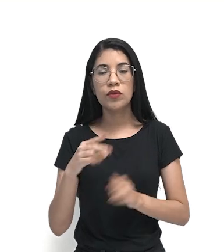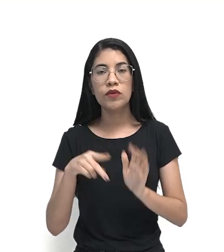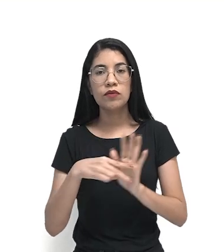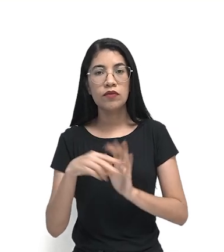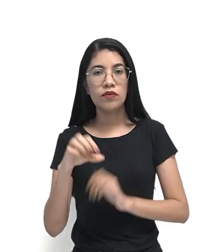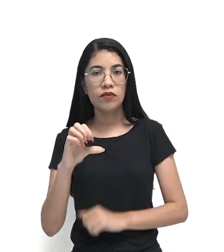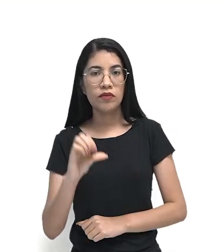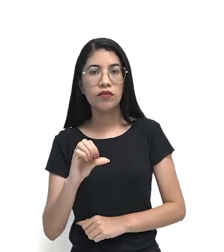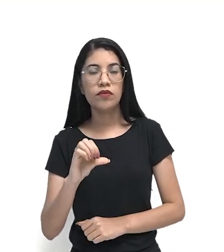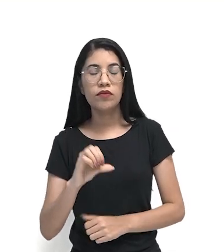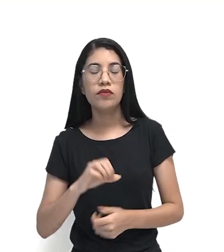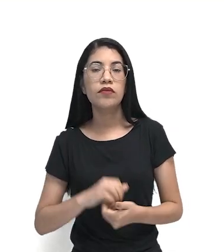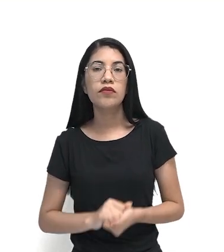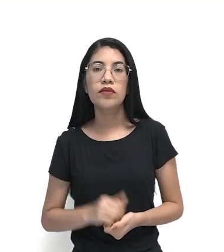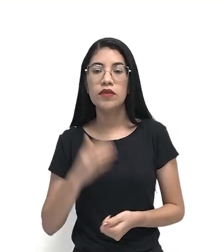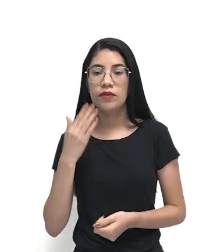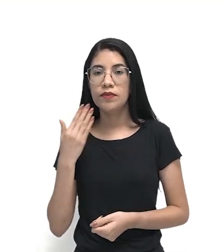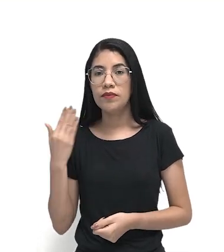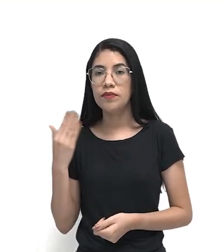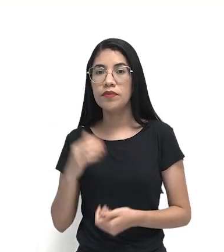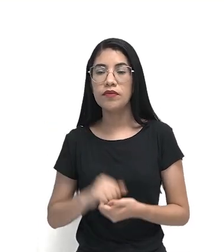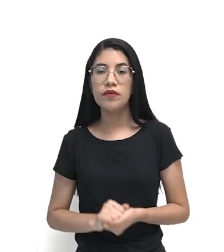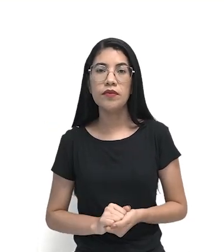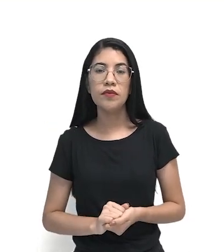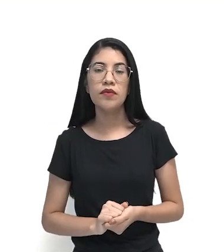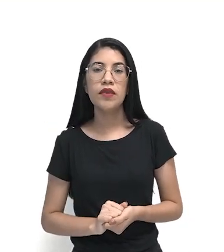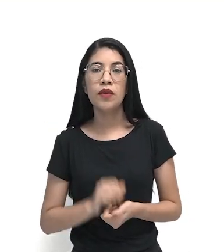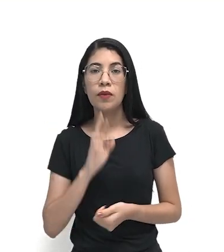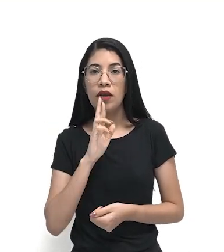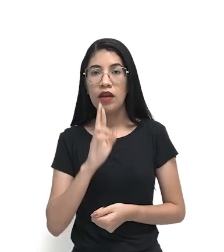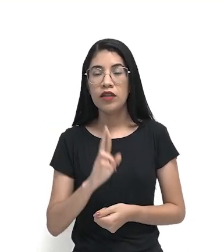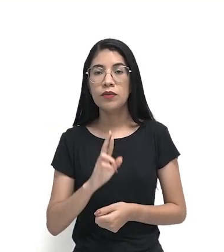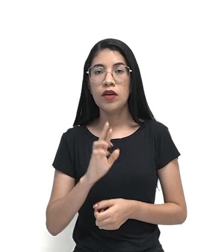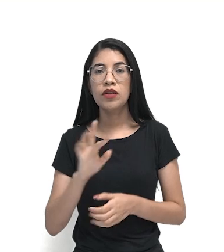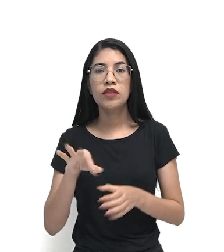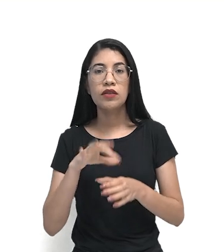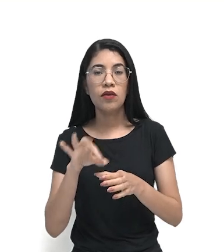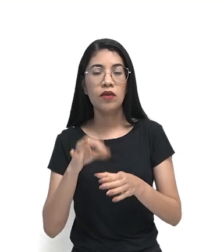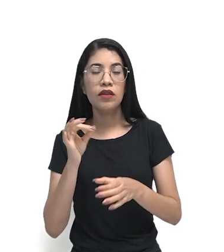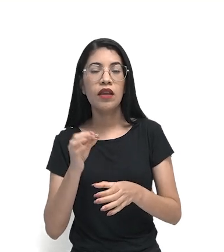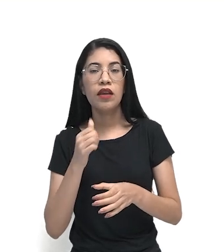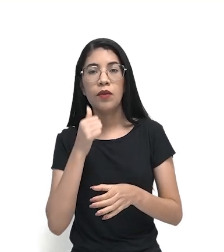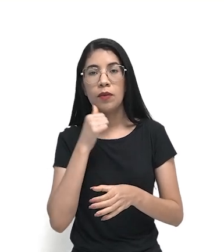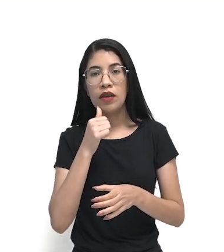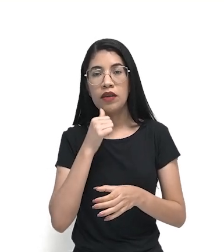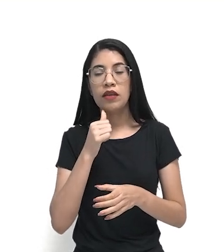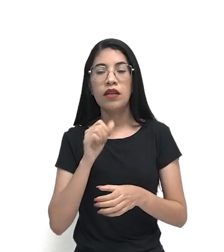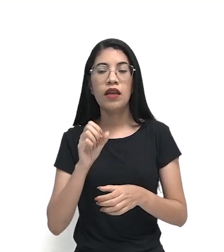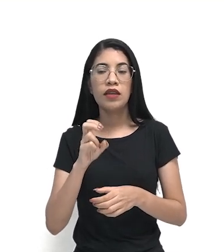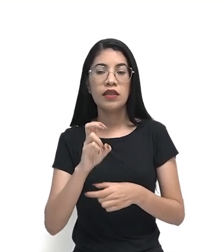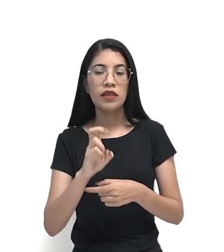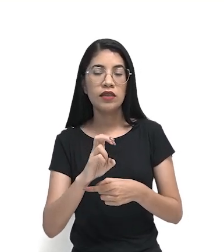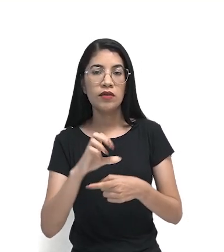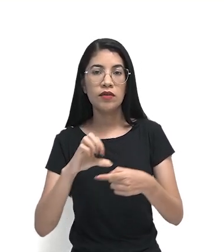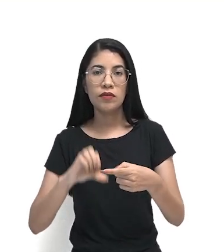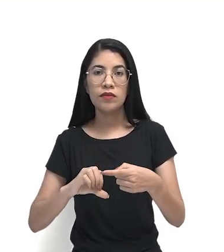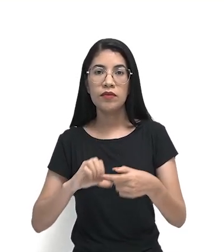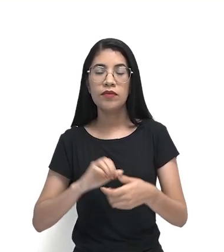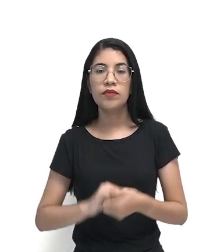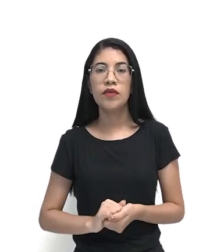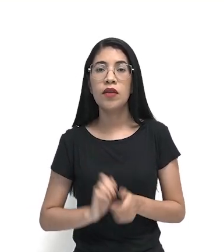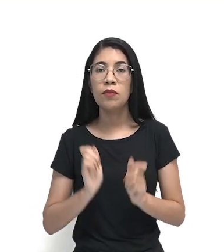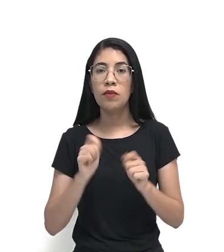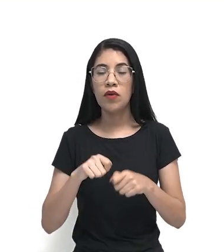9. Então, tá aí a probabilidade. A probabilidade de ser menino, letra A, 4 sobre 9.